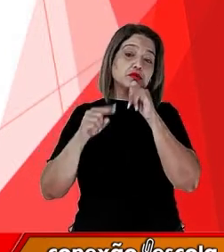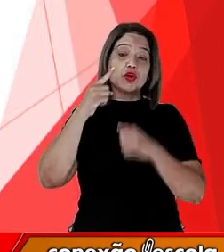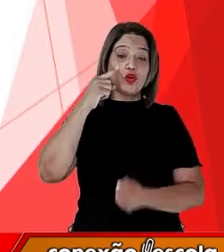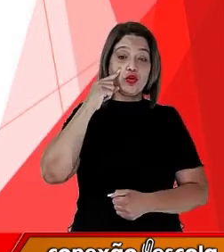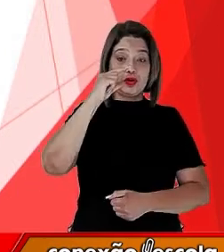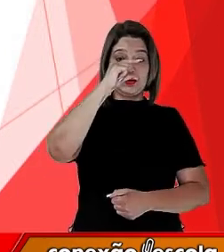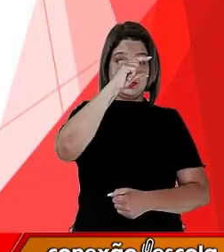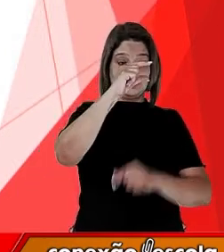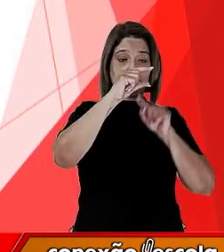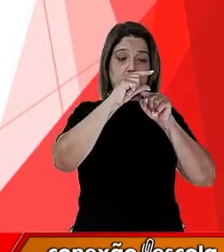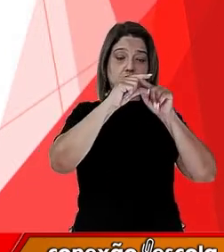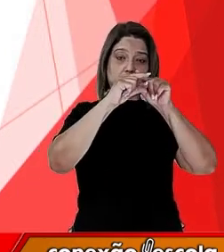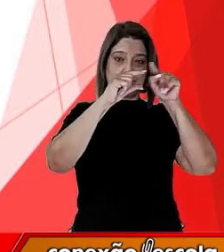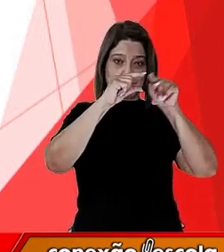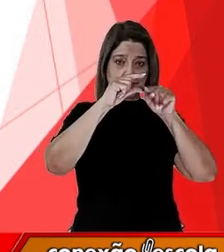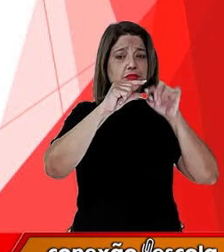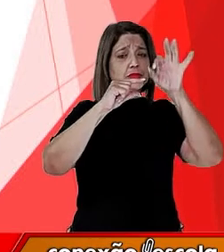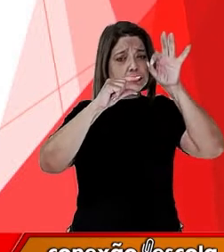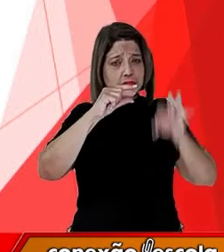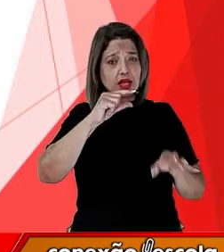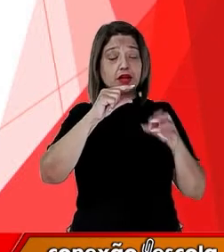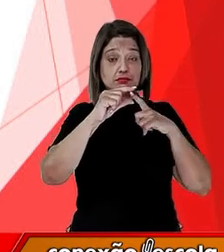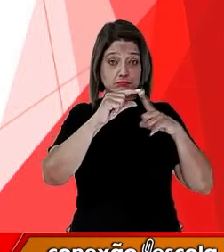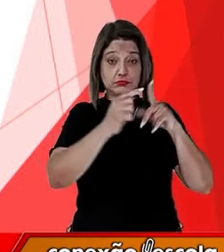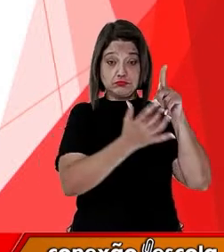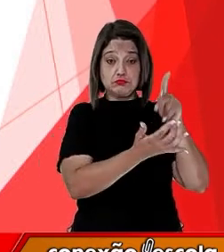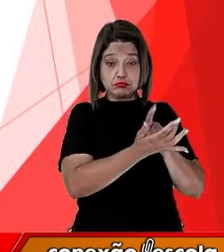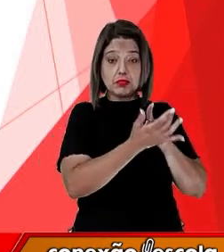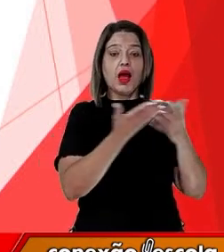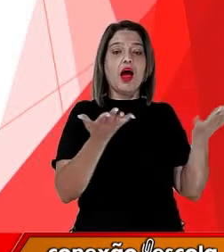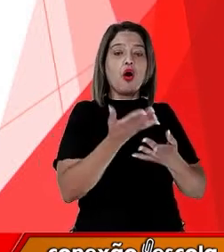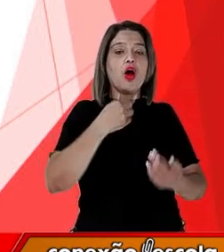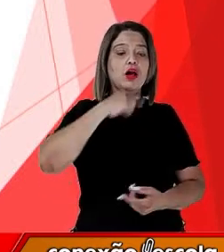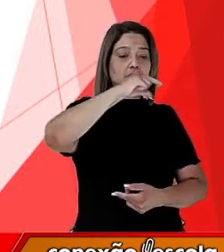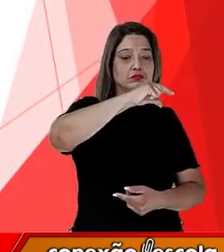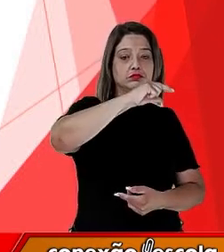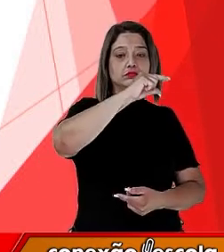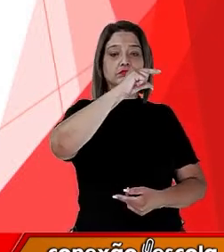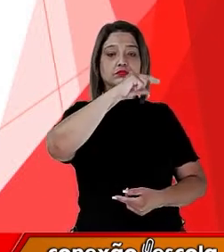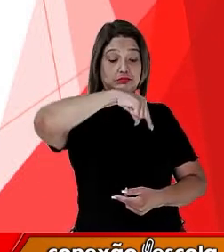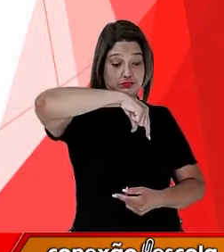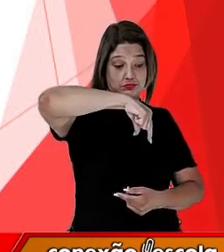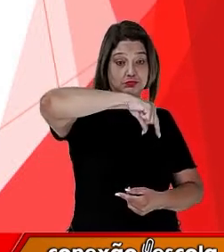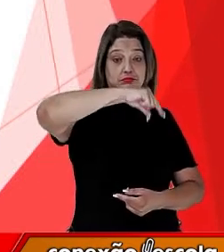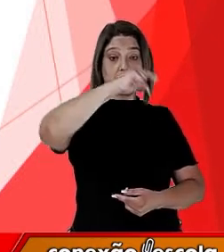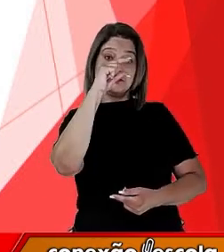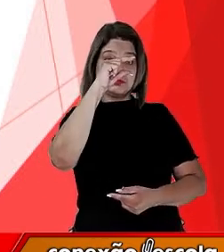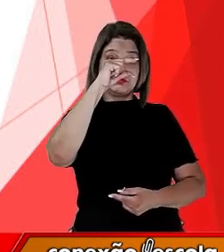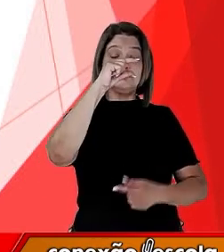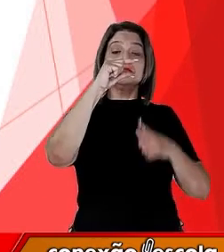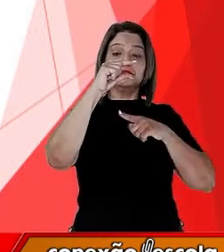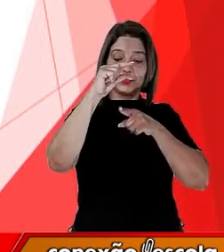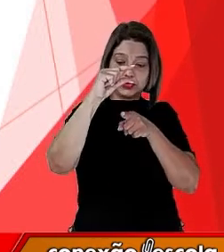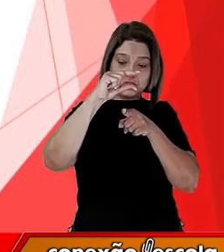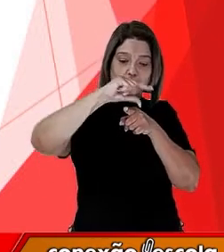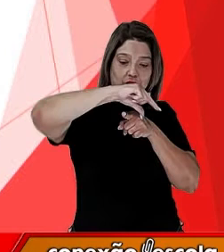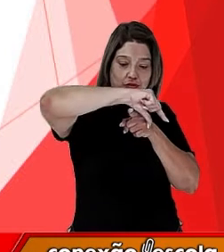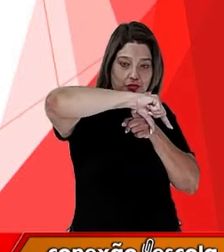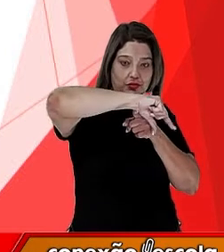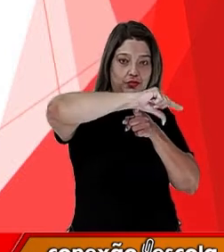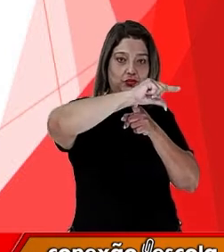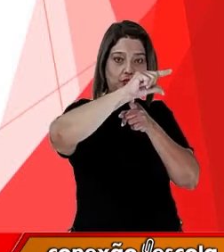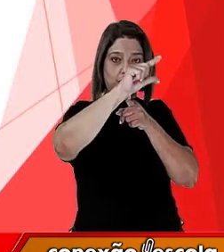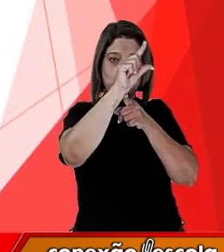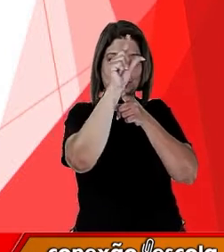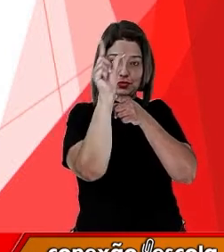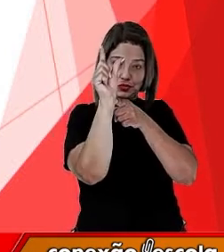eu posso rotacionar ela aqui, por exemplo, nesse caso, eu rotacionei 90 graus, eu tenho aqui um eixo de simetria, né, um